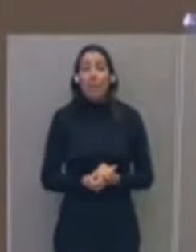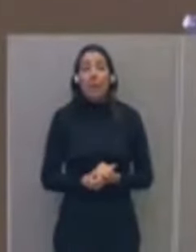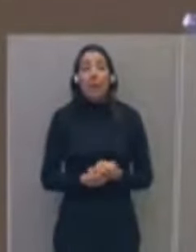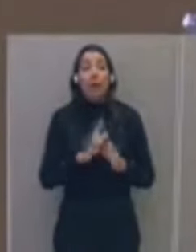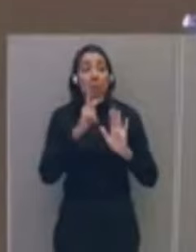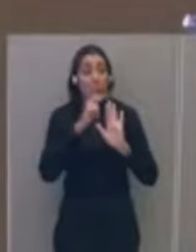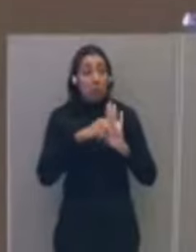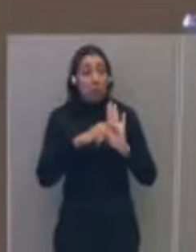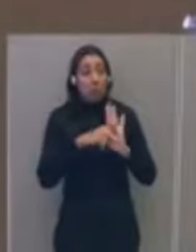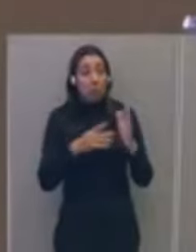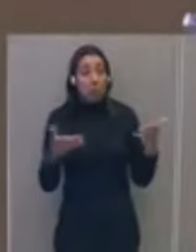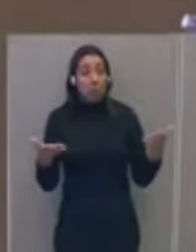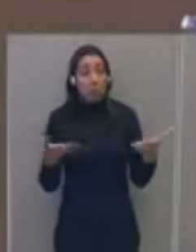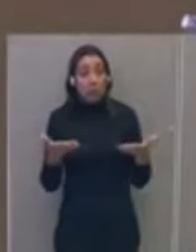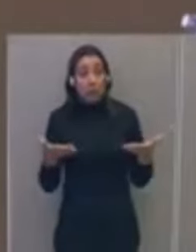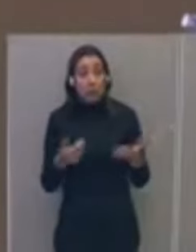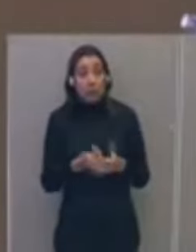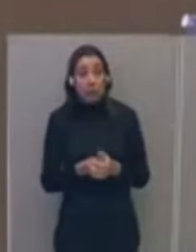Plano este que